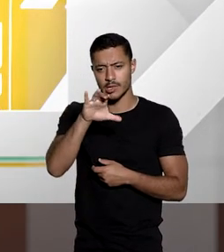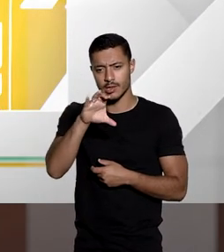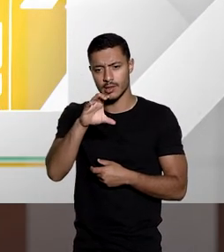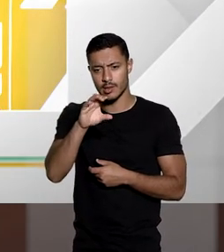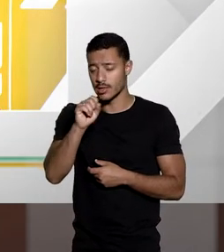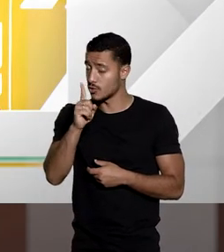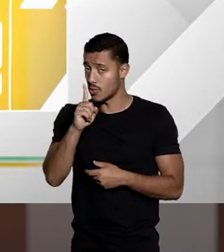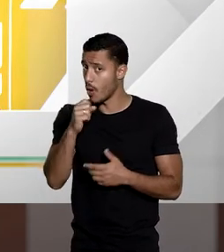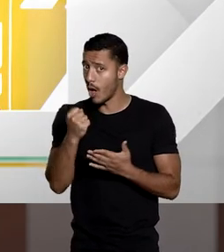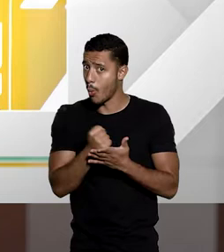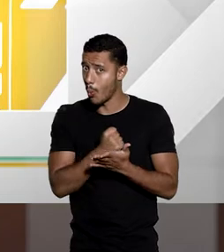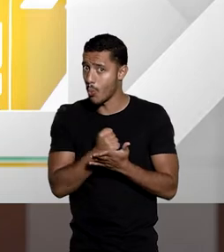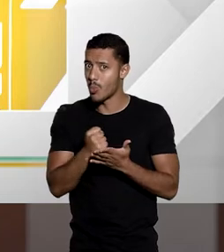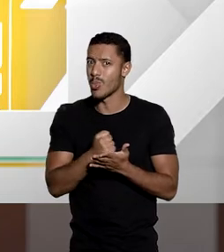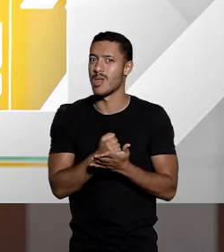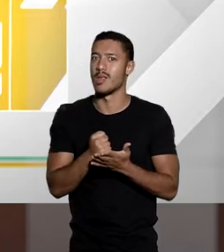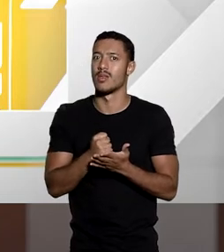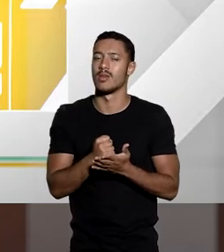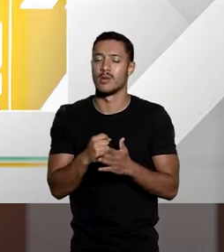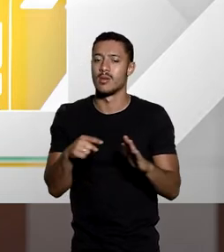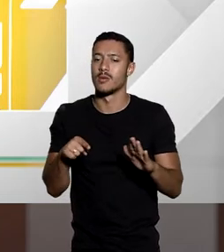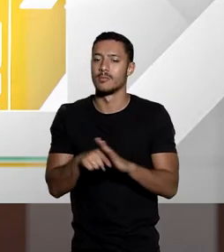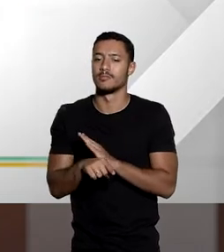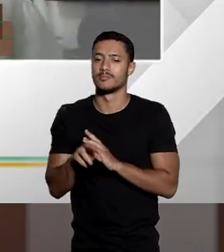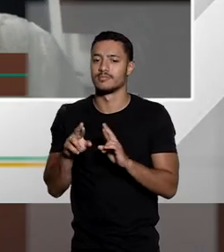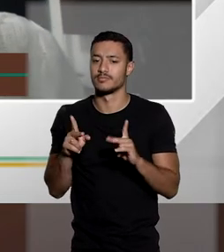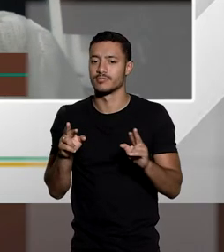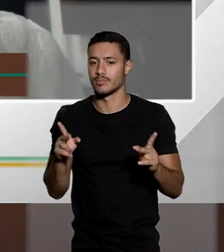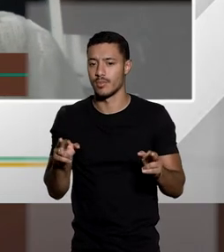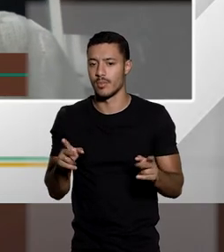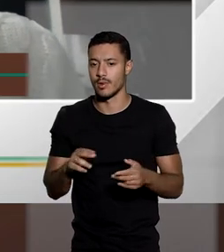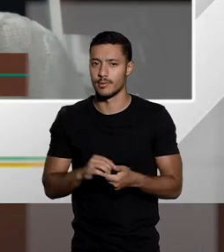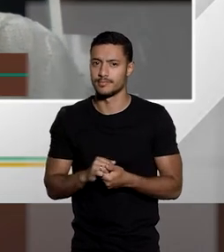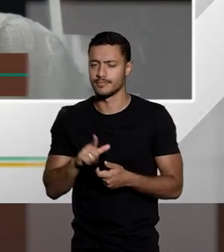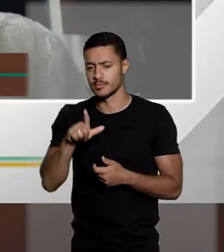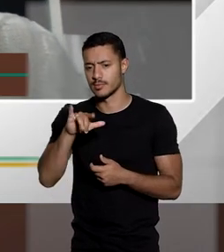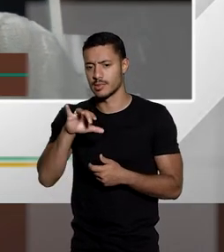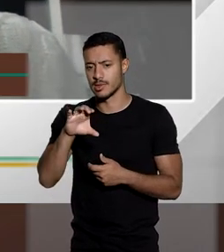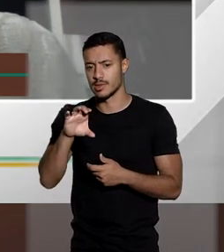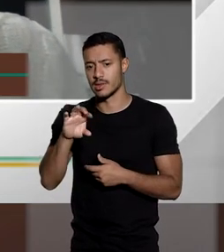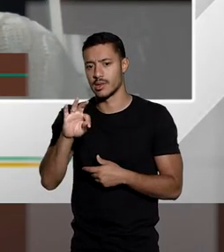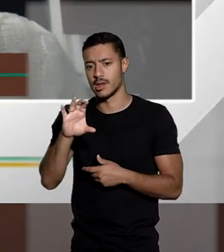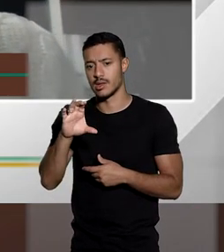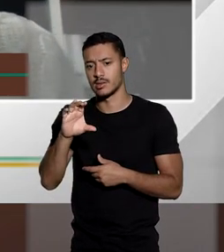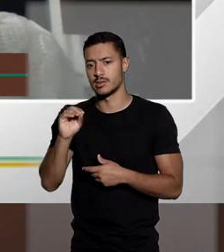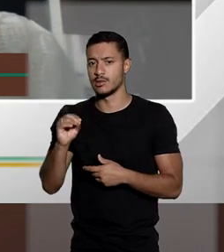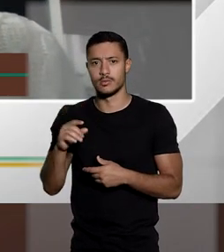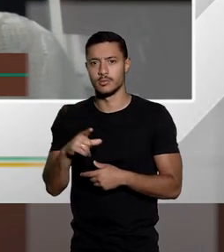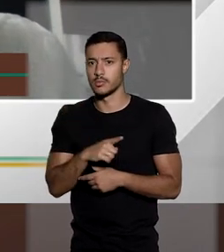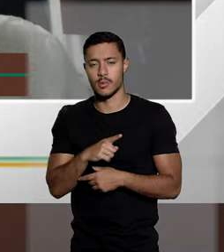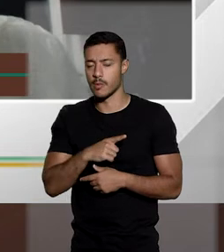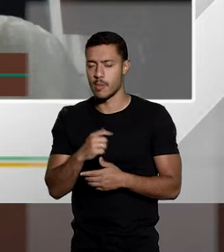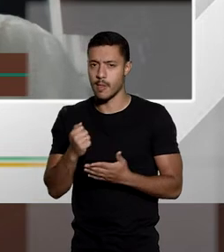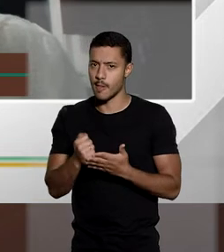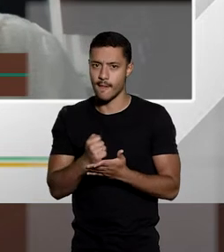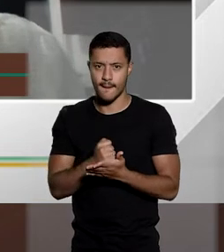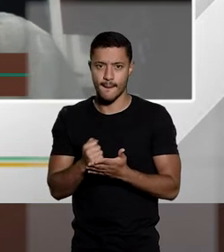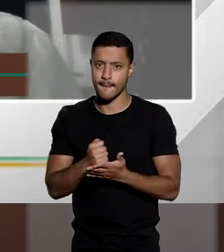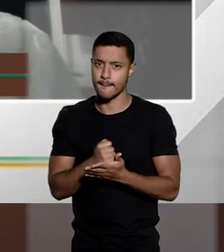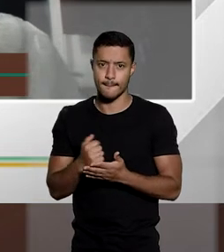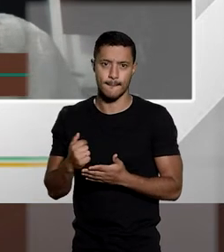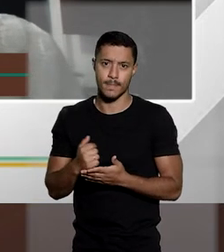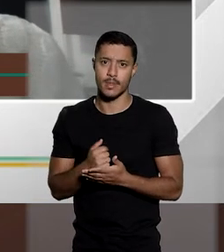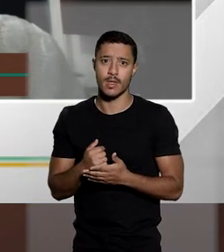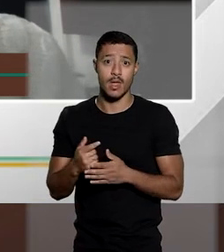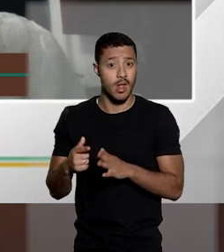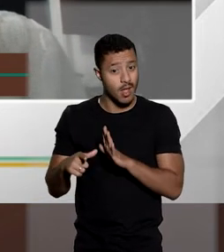é contrato, né? E perguntando qual a diferença, a licitação não tem natureza de contrato, ela precede